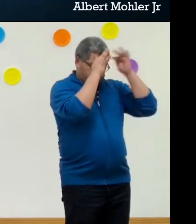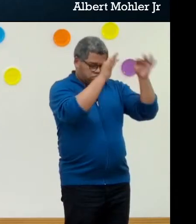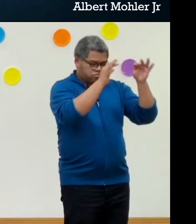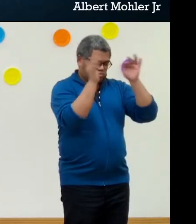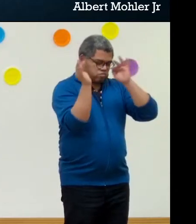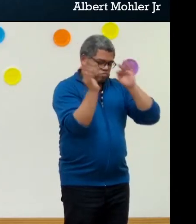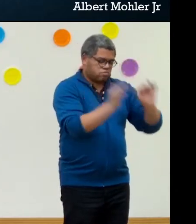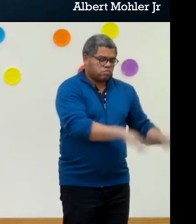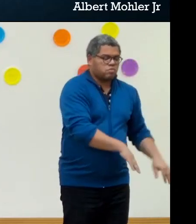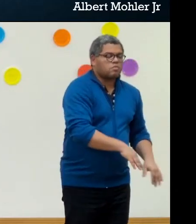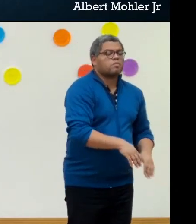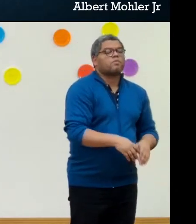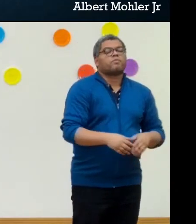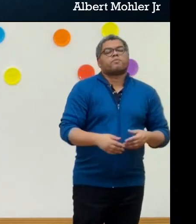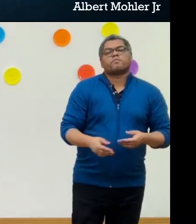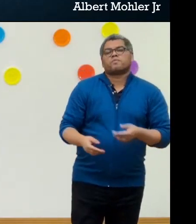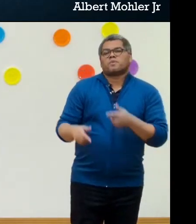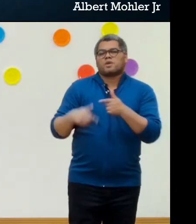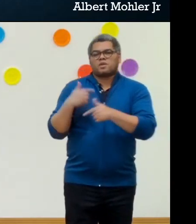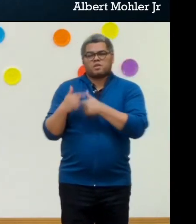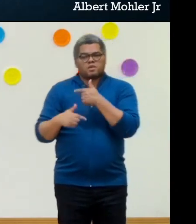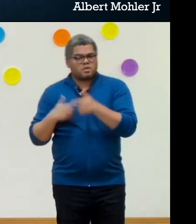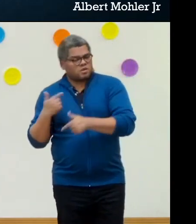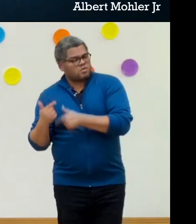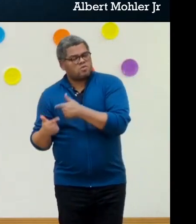ser infiel no trabalho?